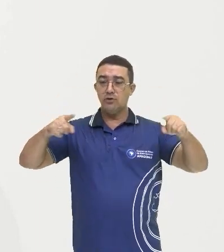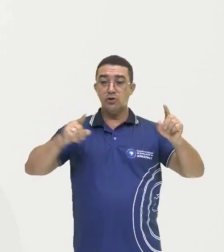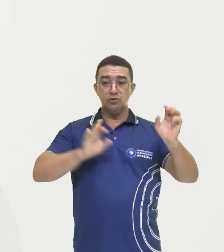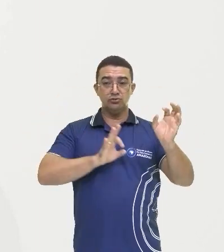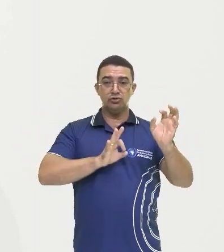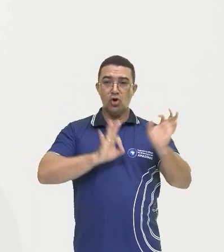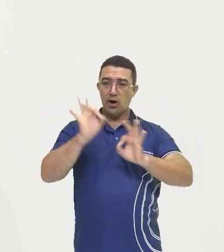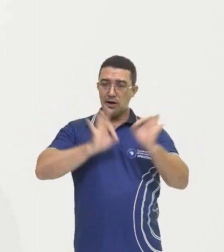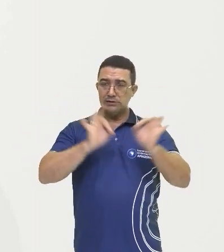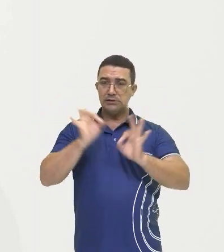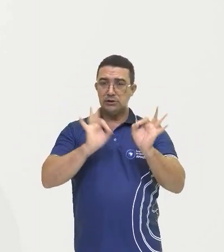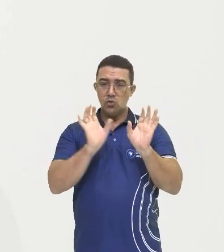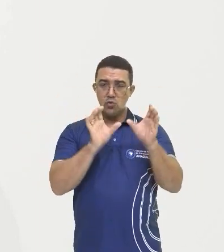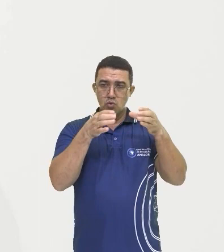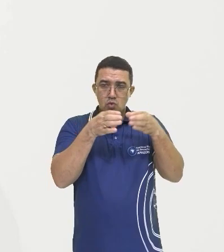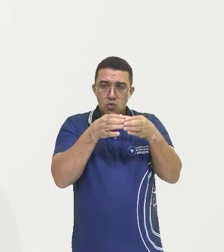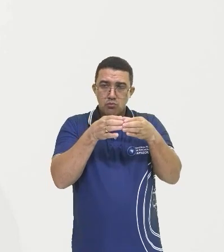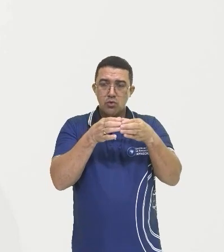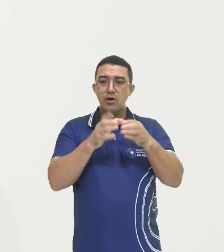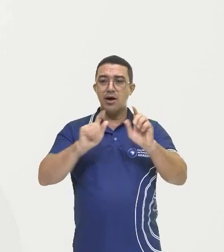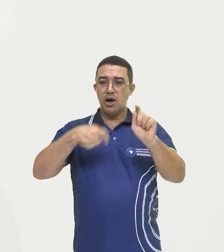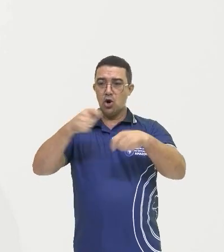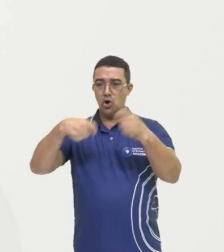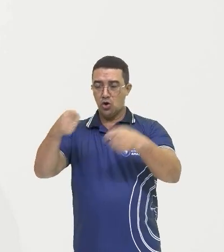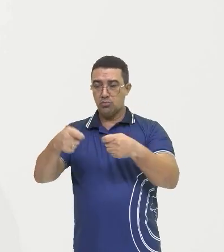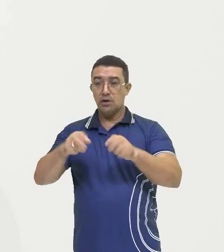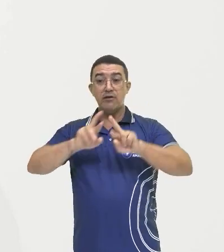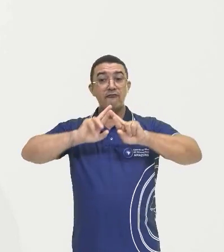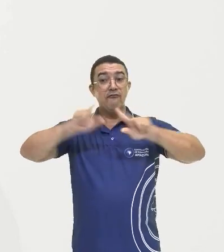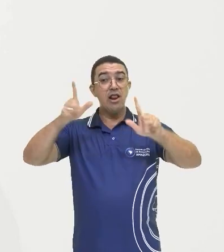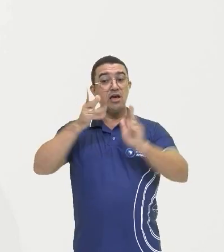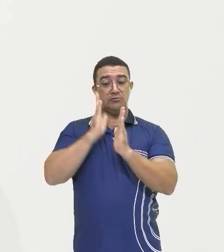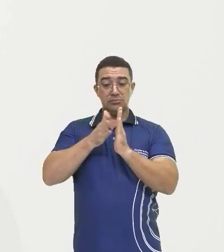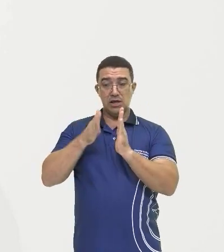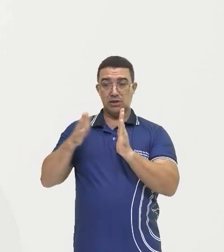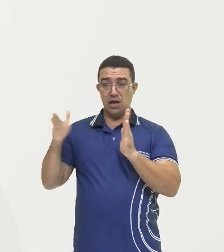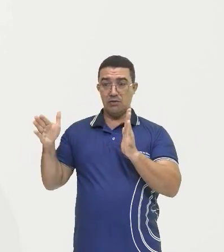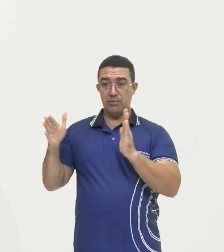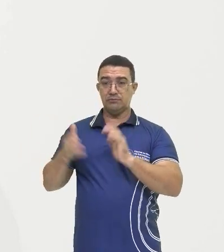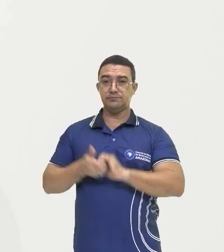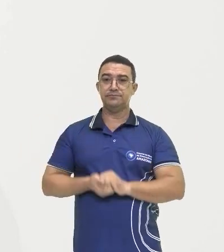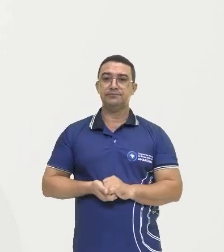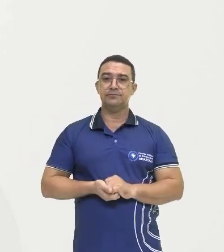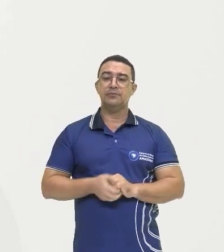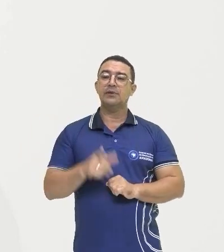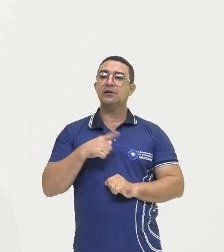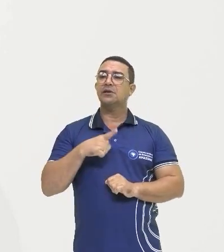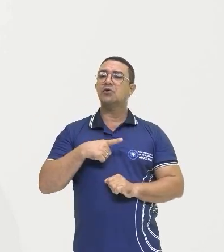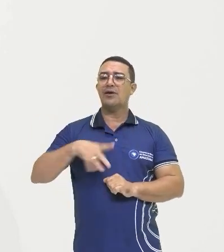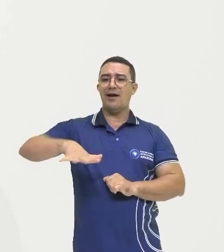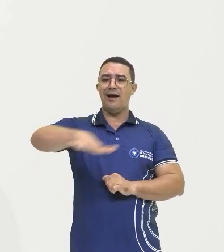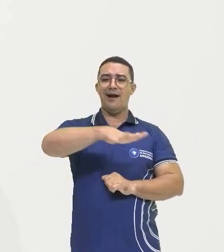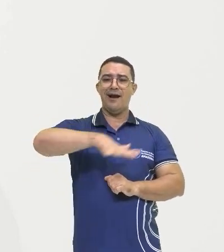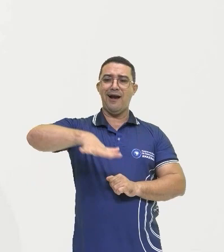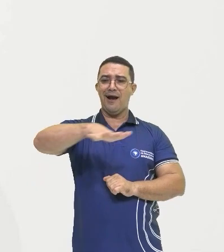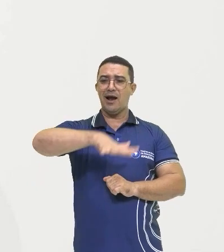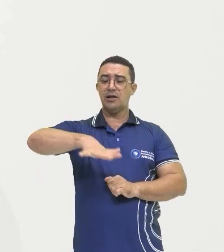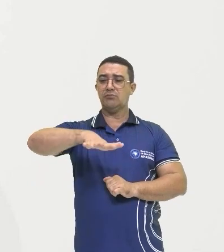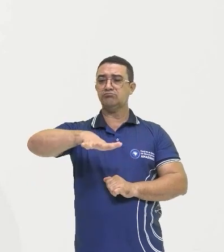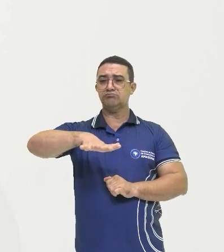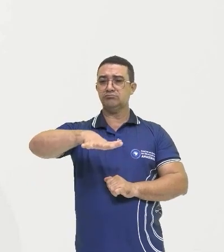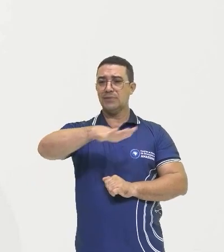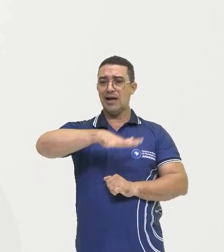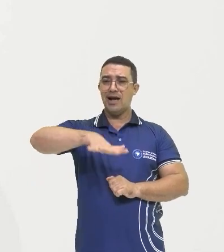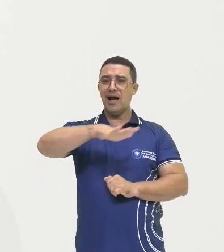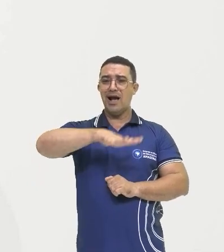econômicos, diferentes etapas, tá bom? Primeira etapa aqui, a gente tem a zona de livre comércio, tá? Não é